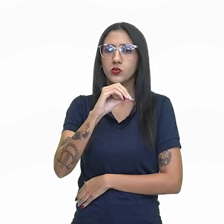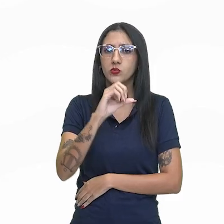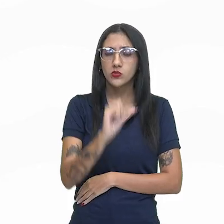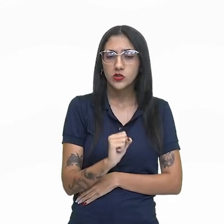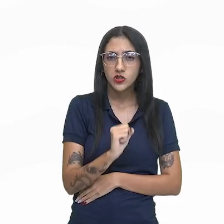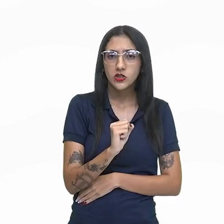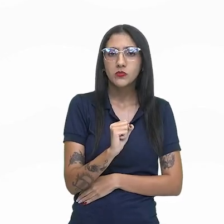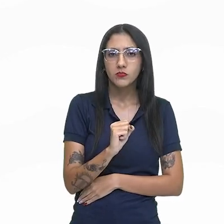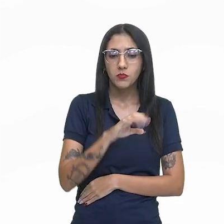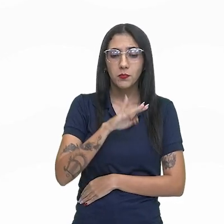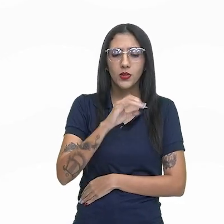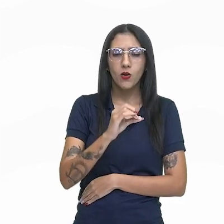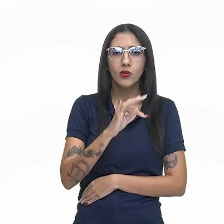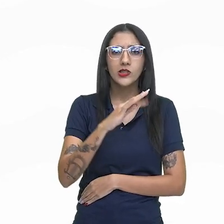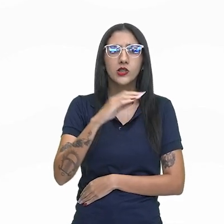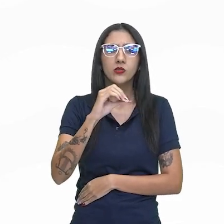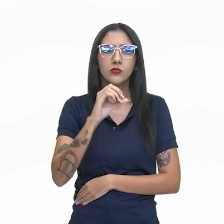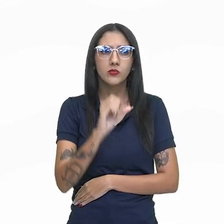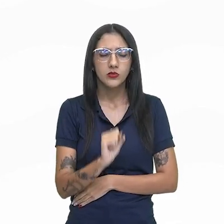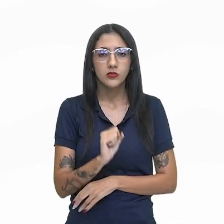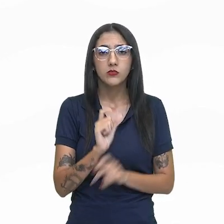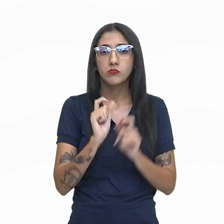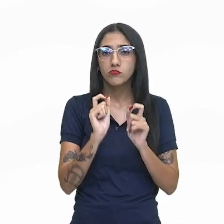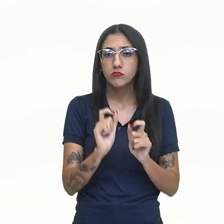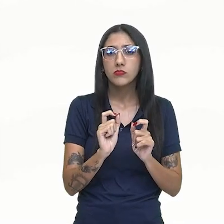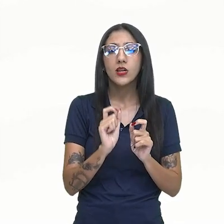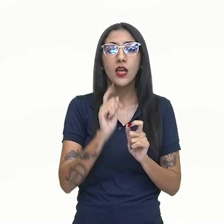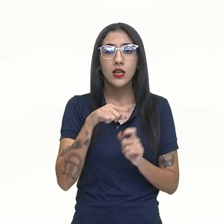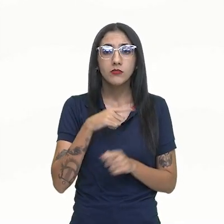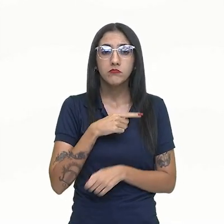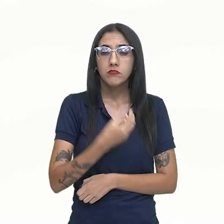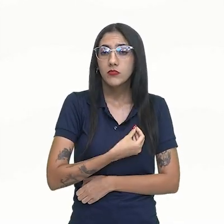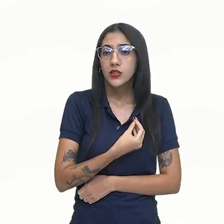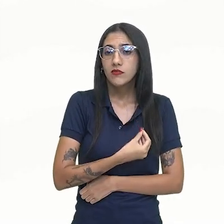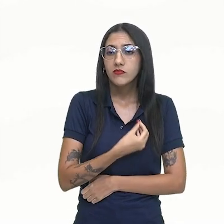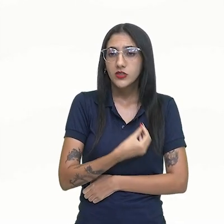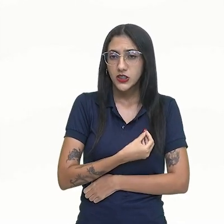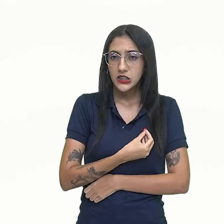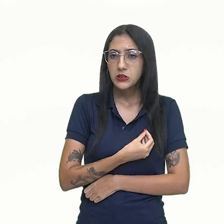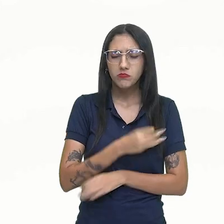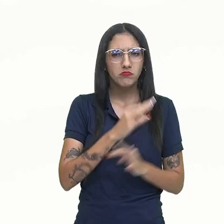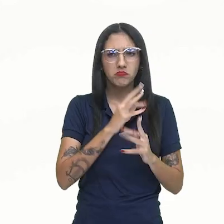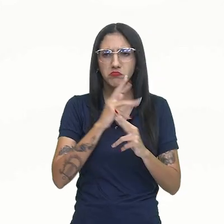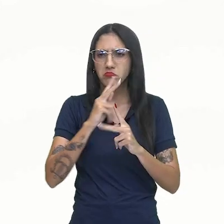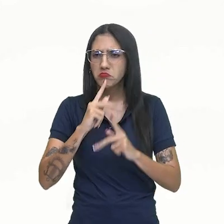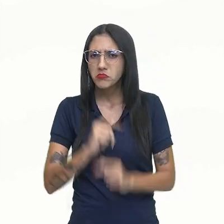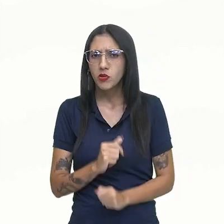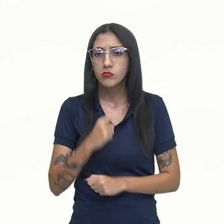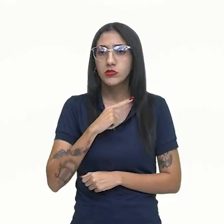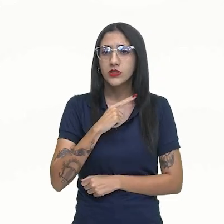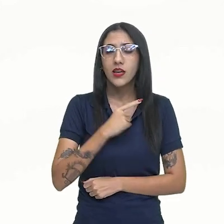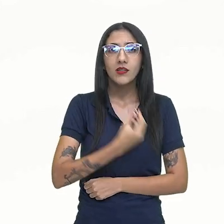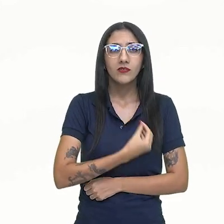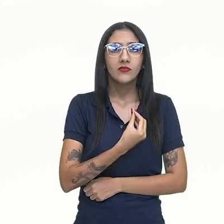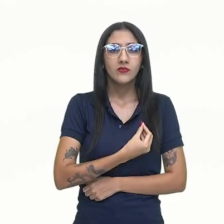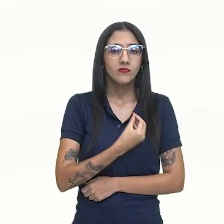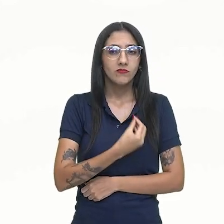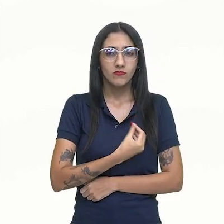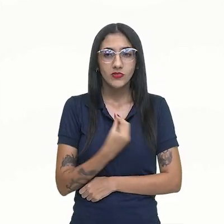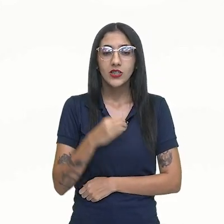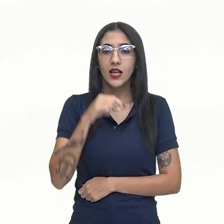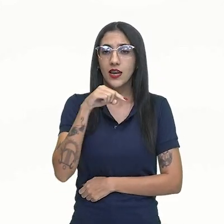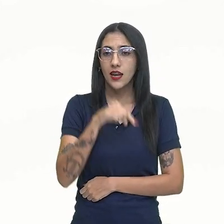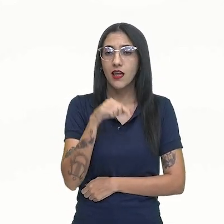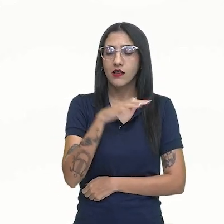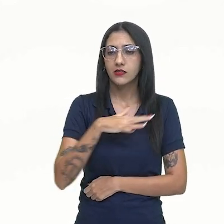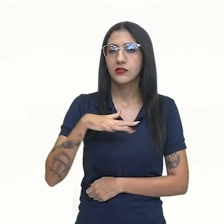né? Os componentes bióticos são aqueles organismos vivos, todos os organismos vivos que estão presentes em